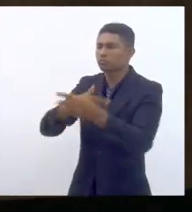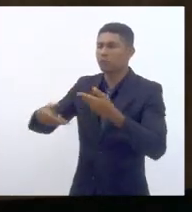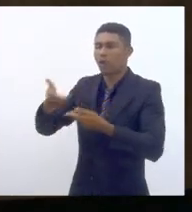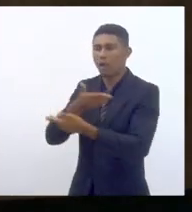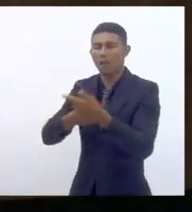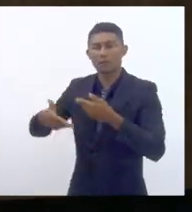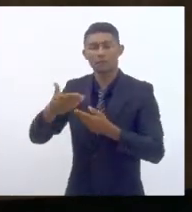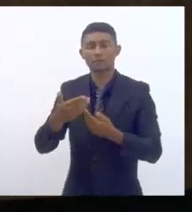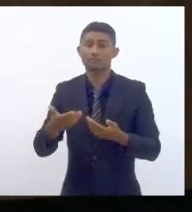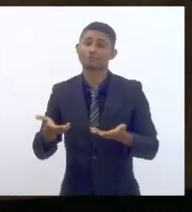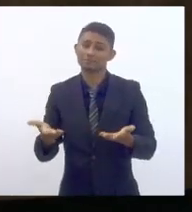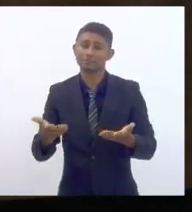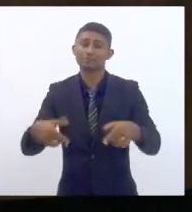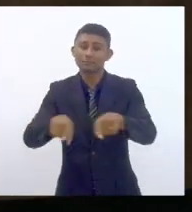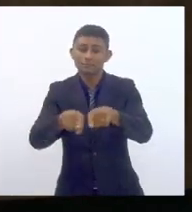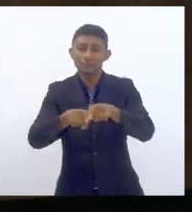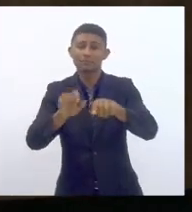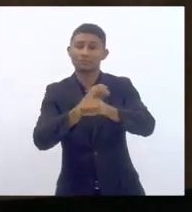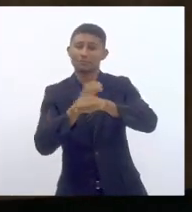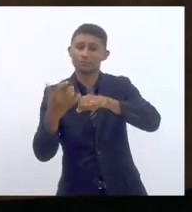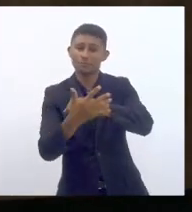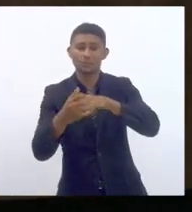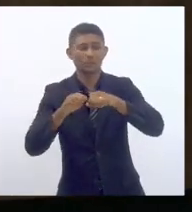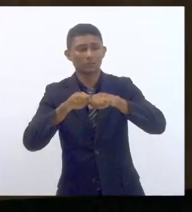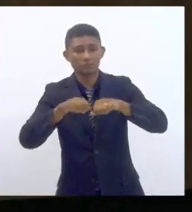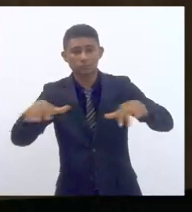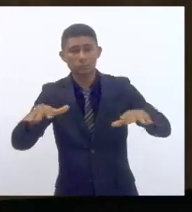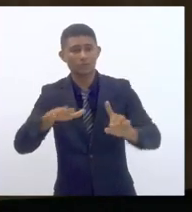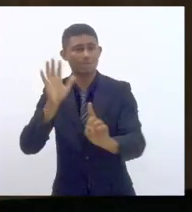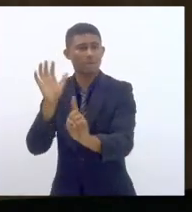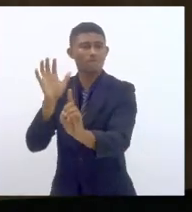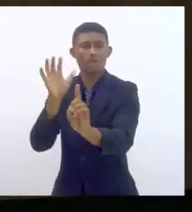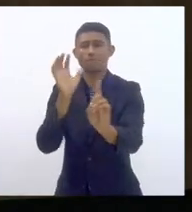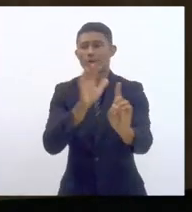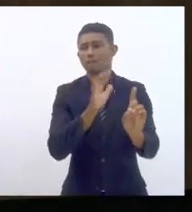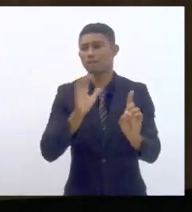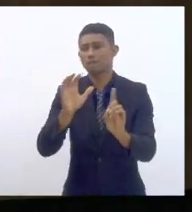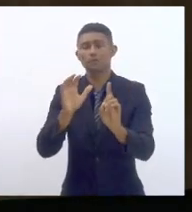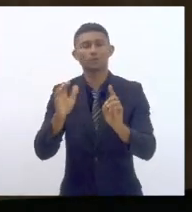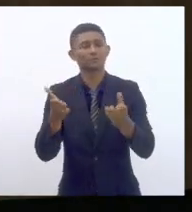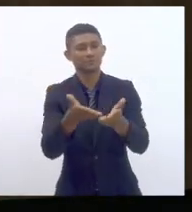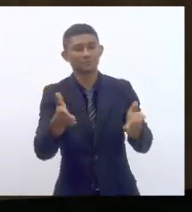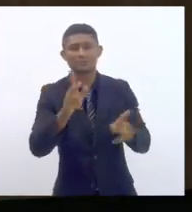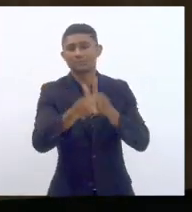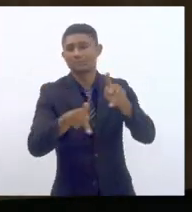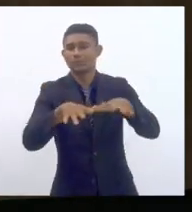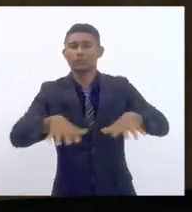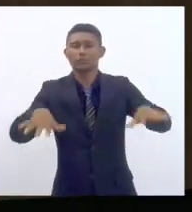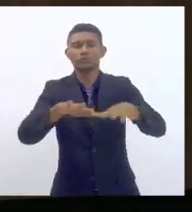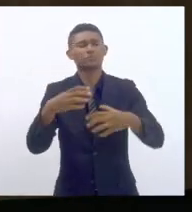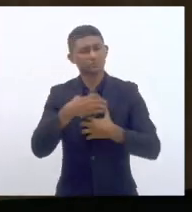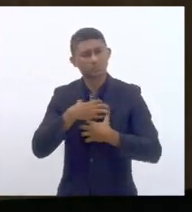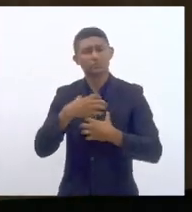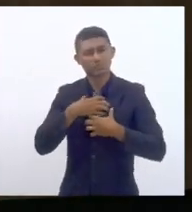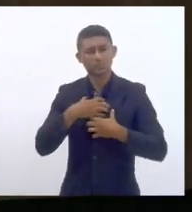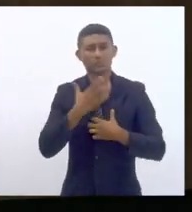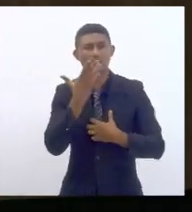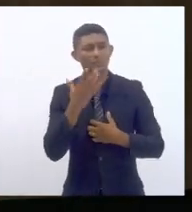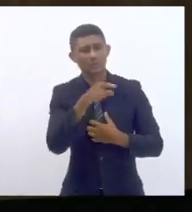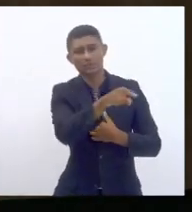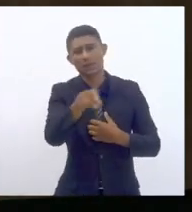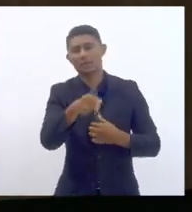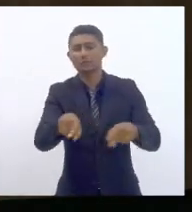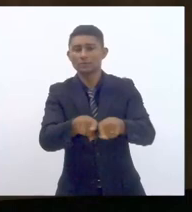os impactos da Covid-19 ainda é uma realidade na vida da população, em especial de crianças